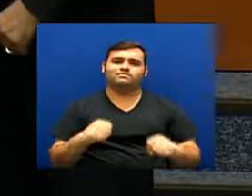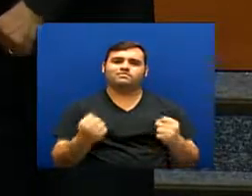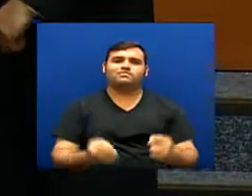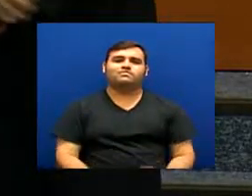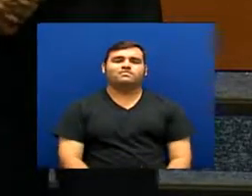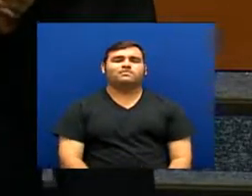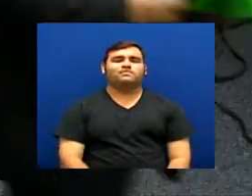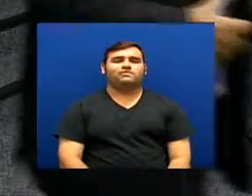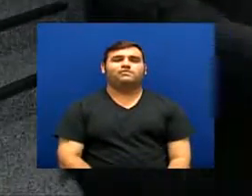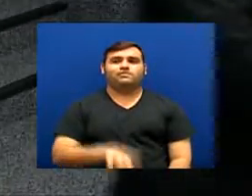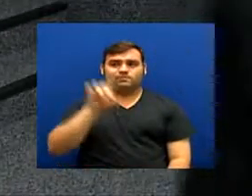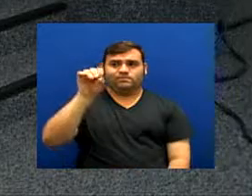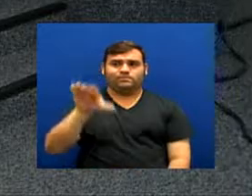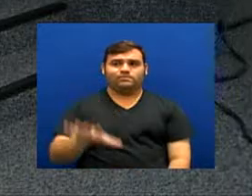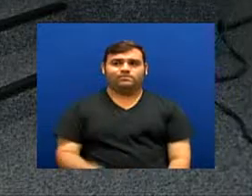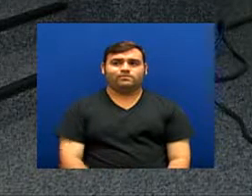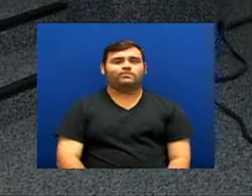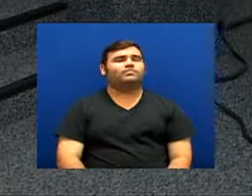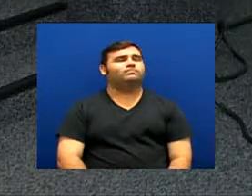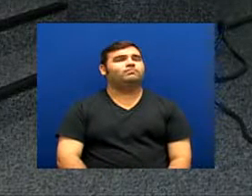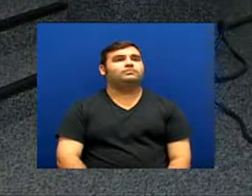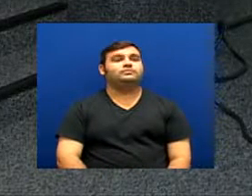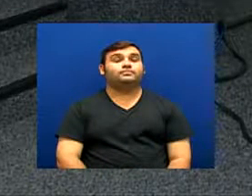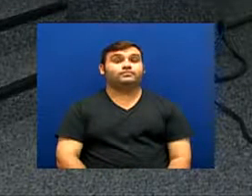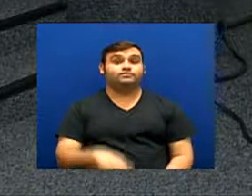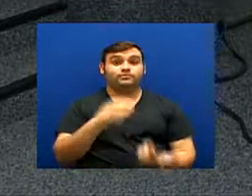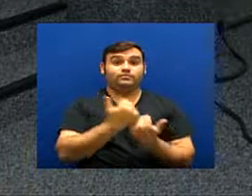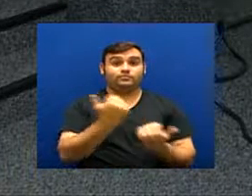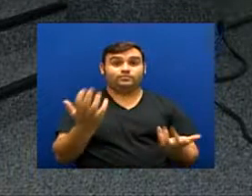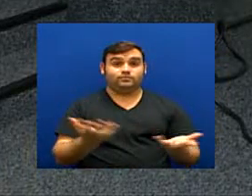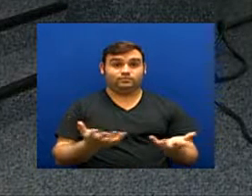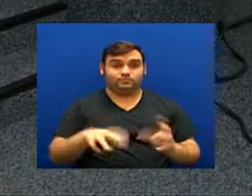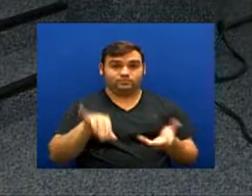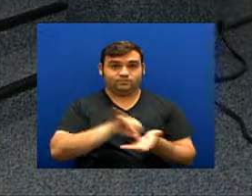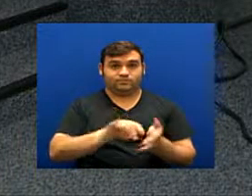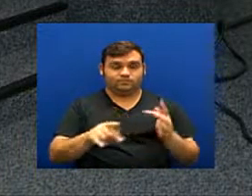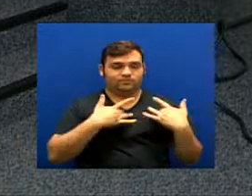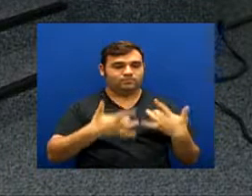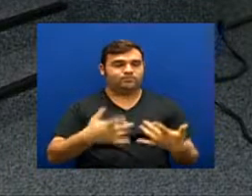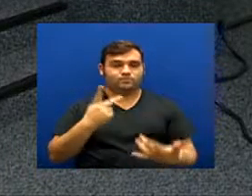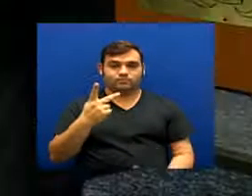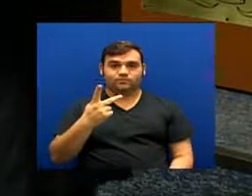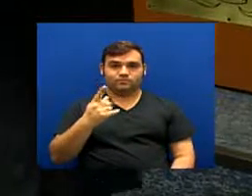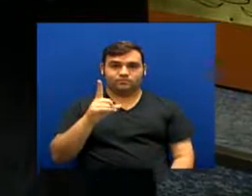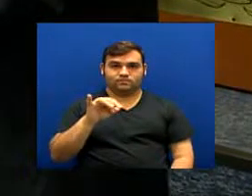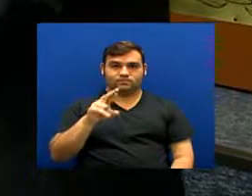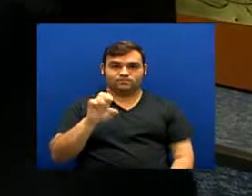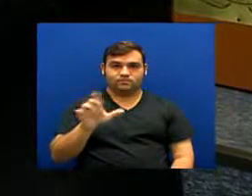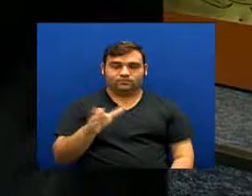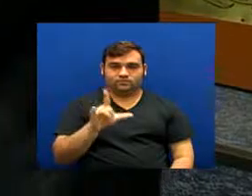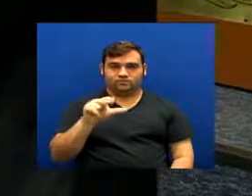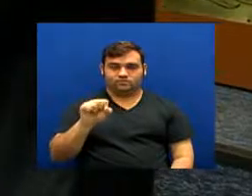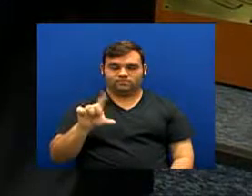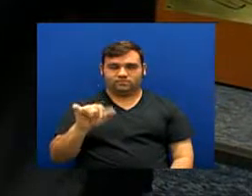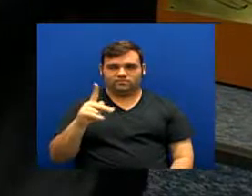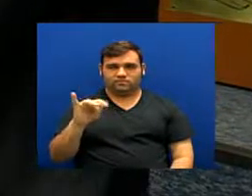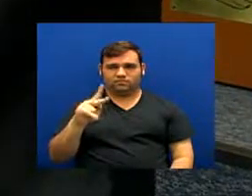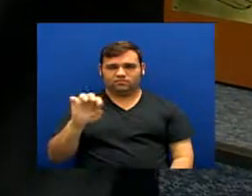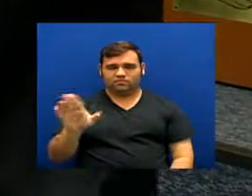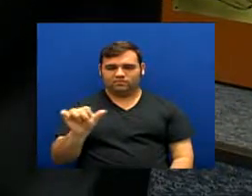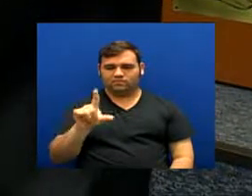entram vereadores novos, né? Daí, com um certo tempo, eles vão conhecer o trabalho, eles vão conhecer as pessoas,